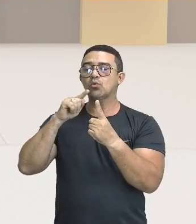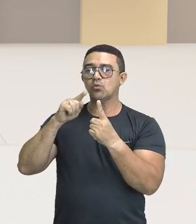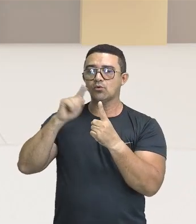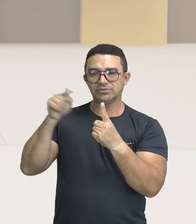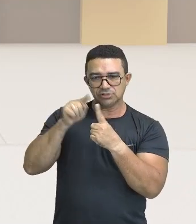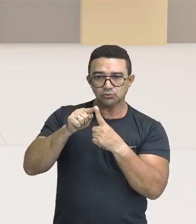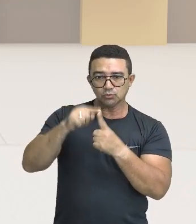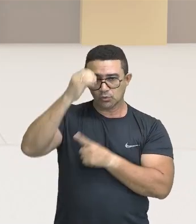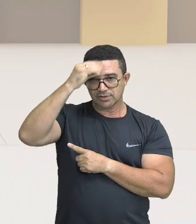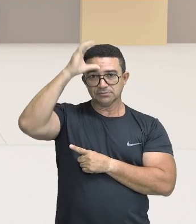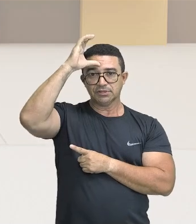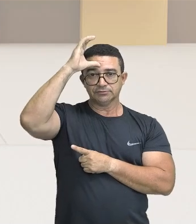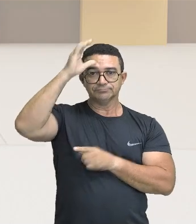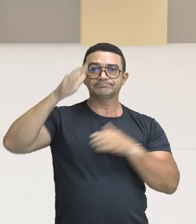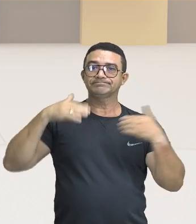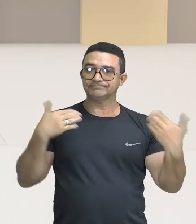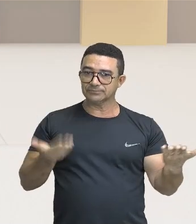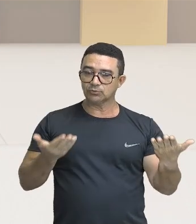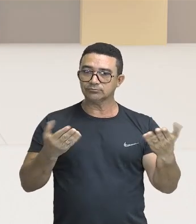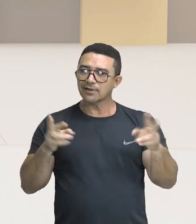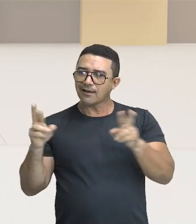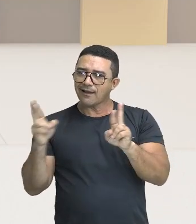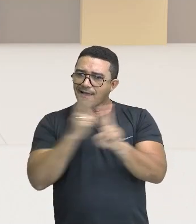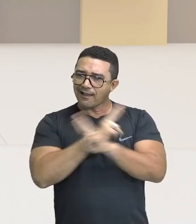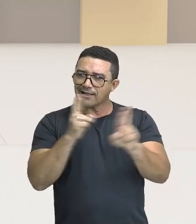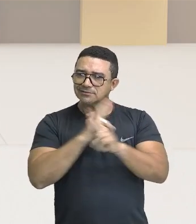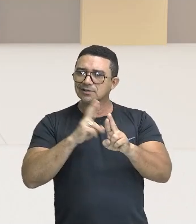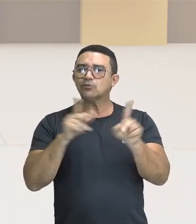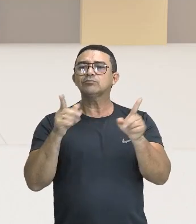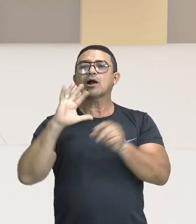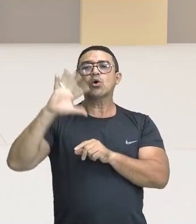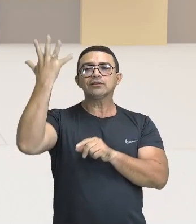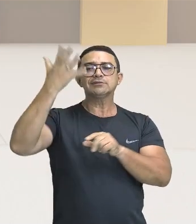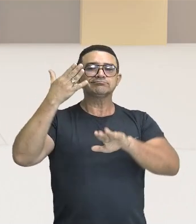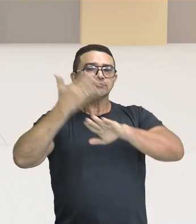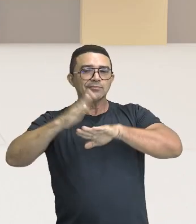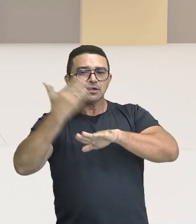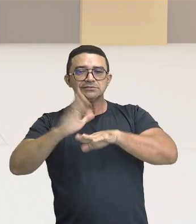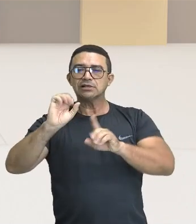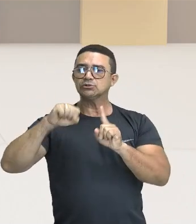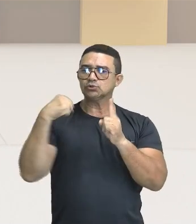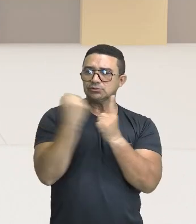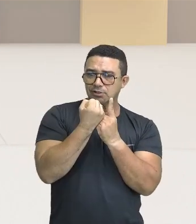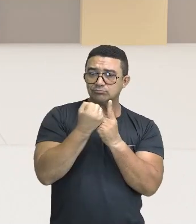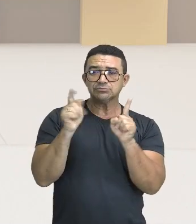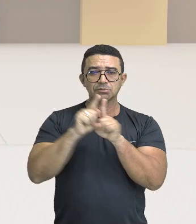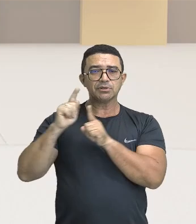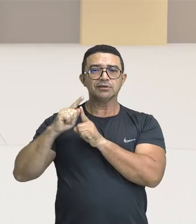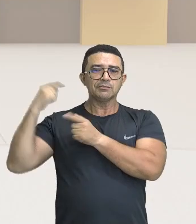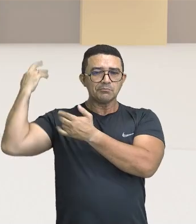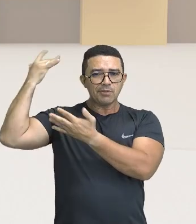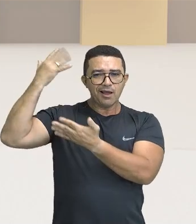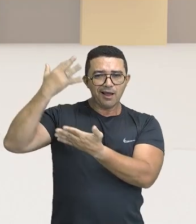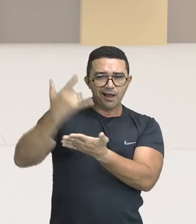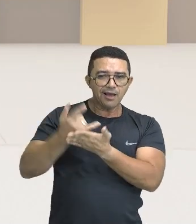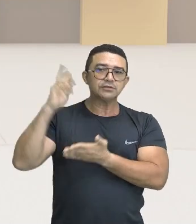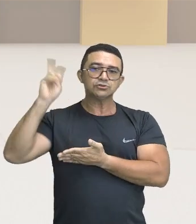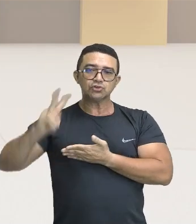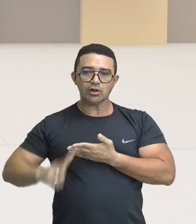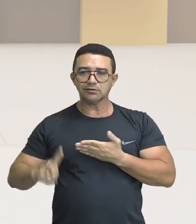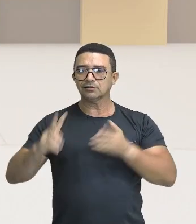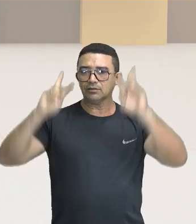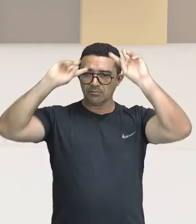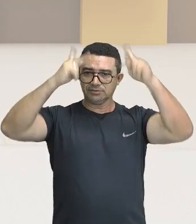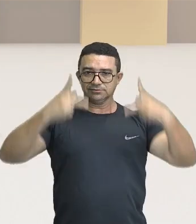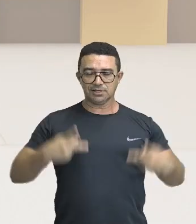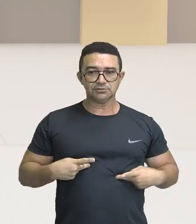conhecimento. Tal relação ocorre na prática social e histórica da humanidade e